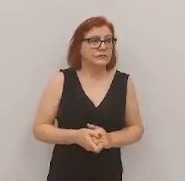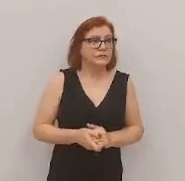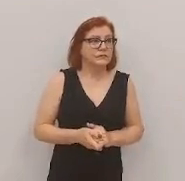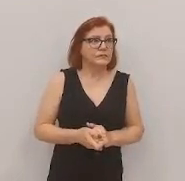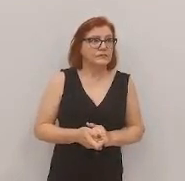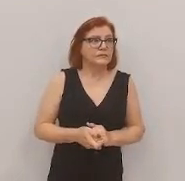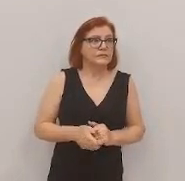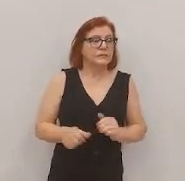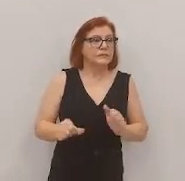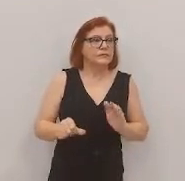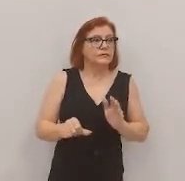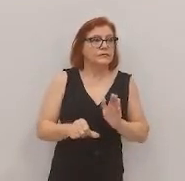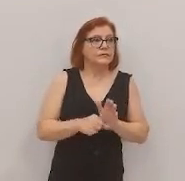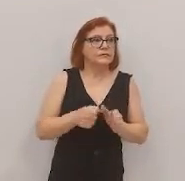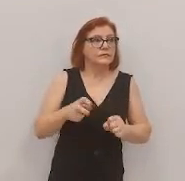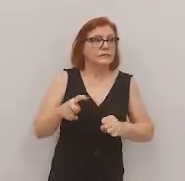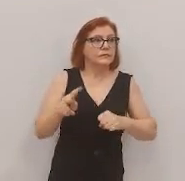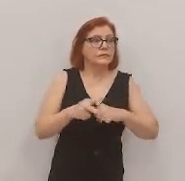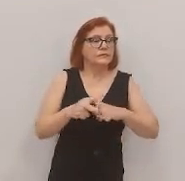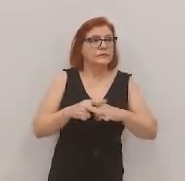1 Pedro 3,17.